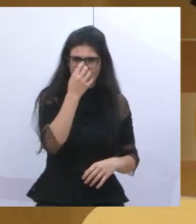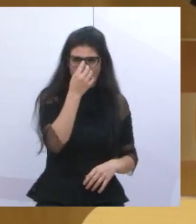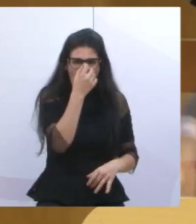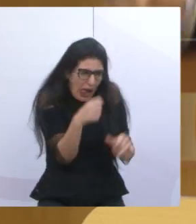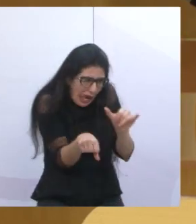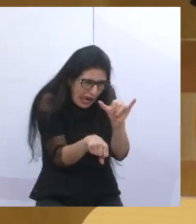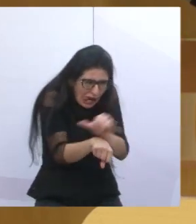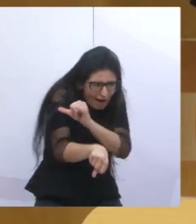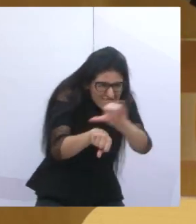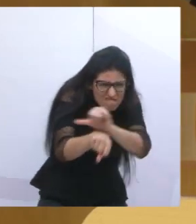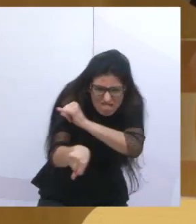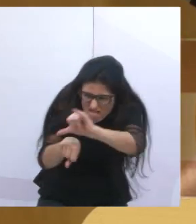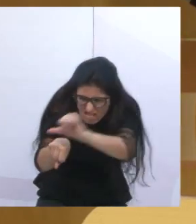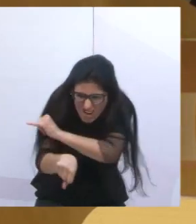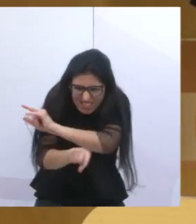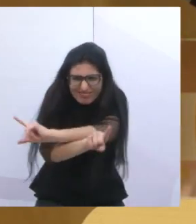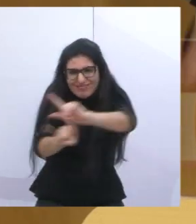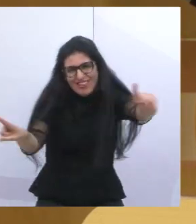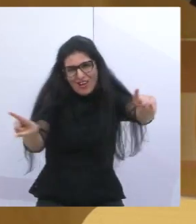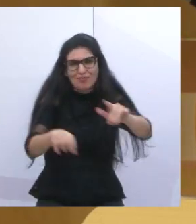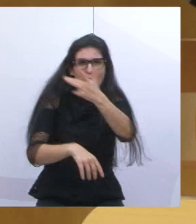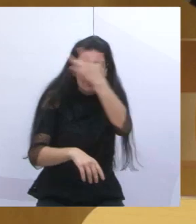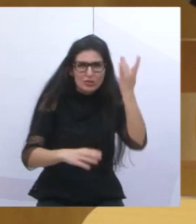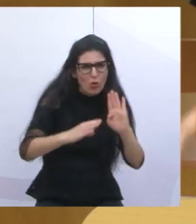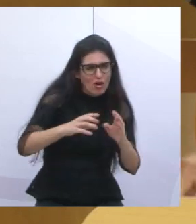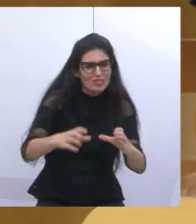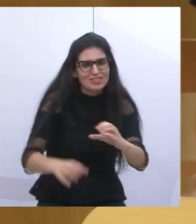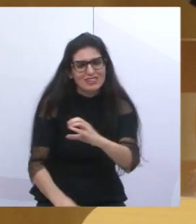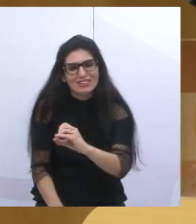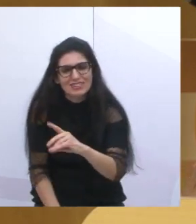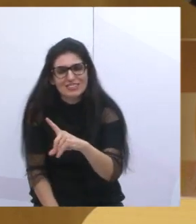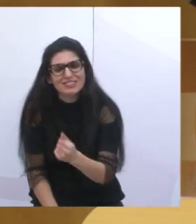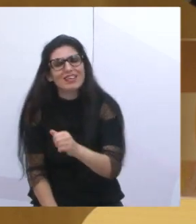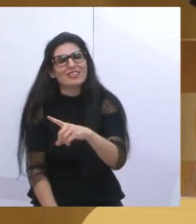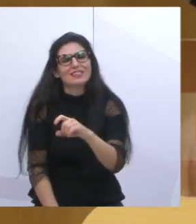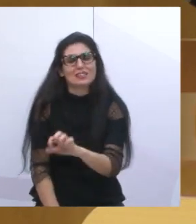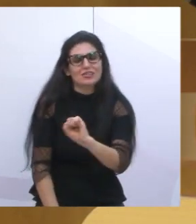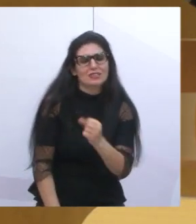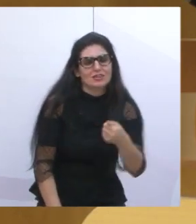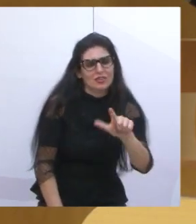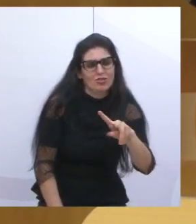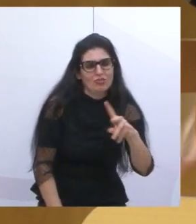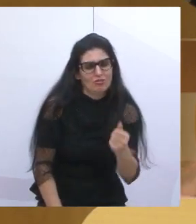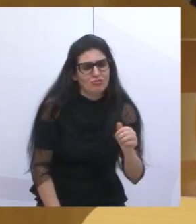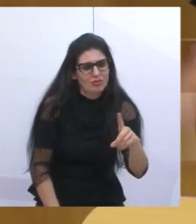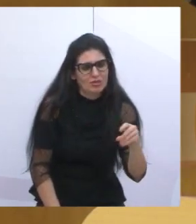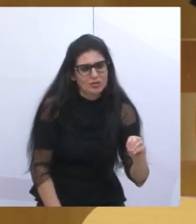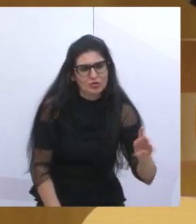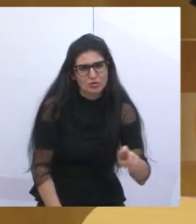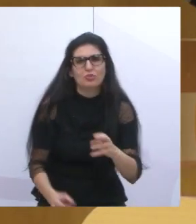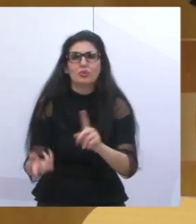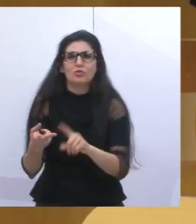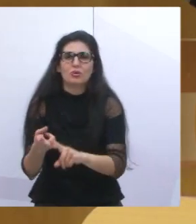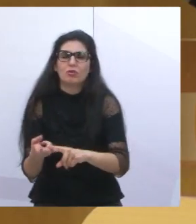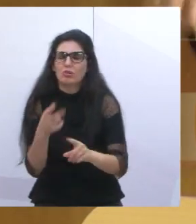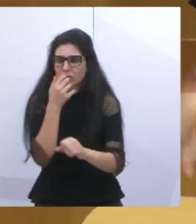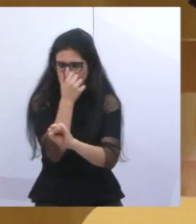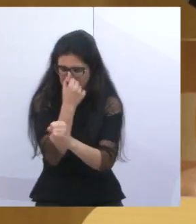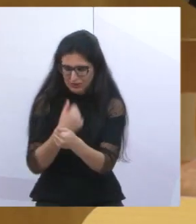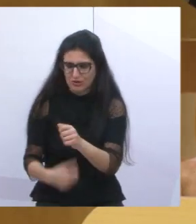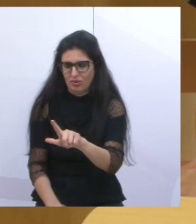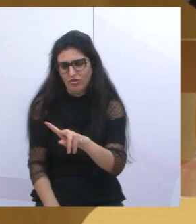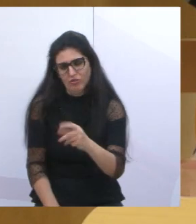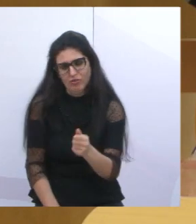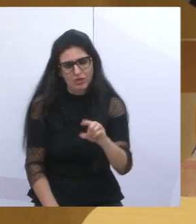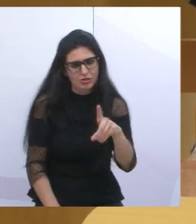ninguém. Se o pessoal do Cidade de Salvador, parte do Jardim Paraíso, Parque dos Príncipes, me lembra aí, Luiz Flávio, outros bairros que nós